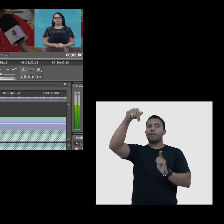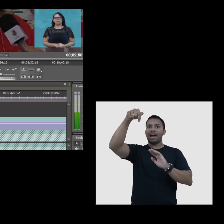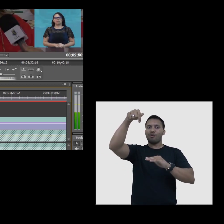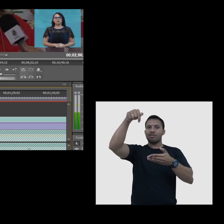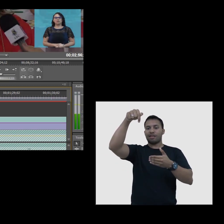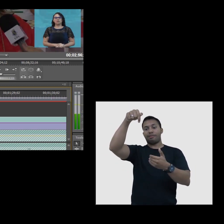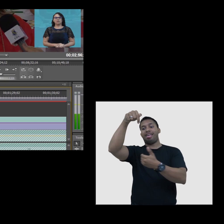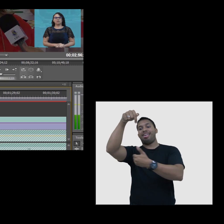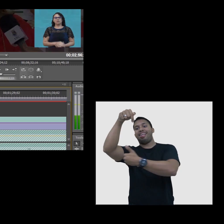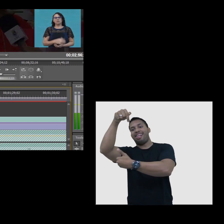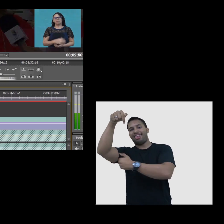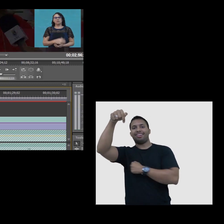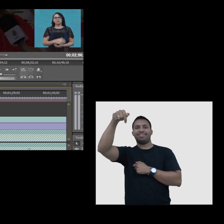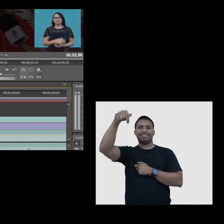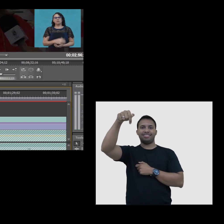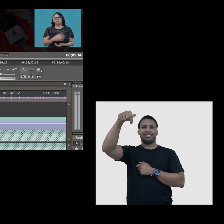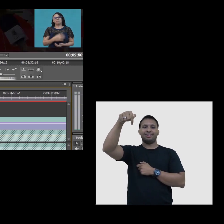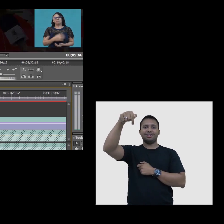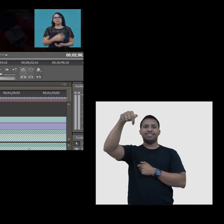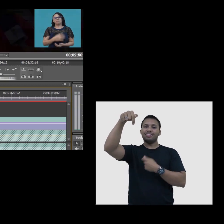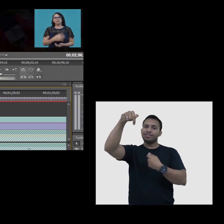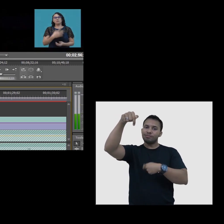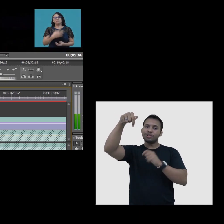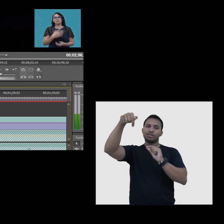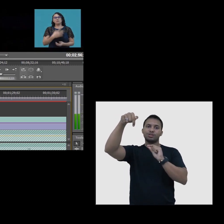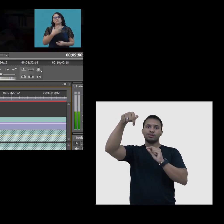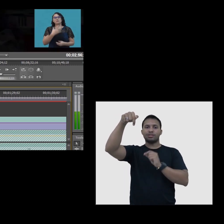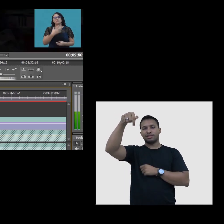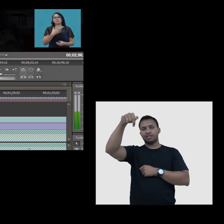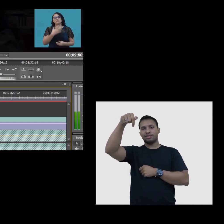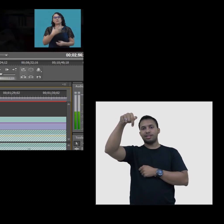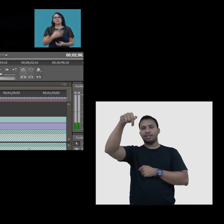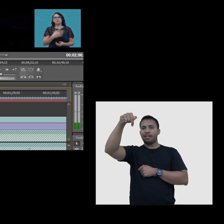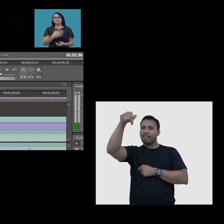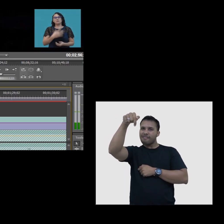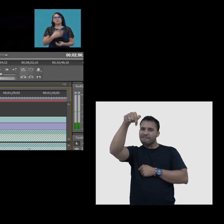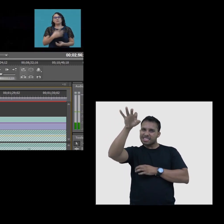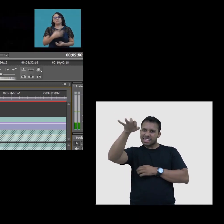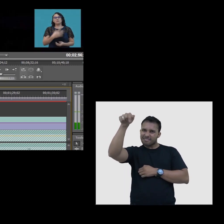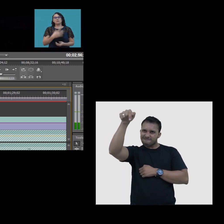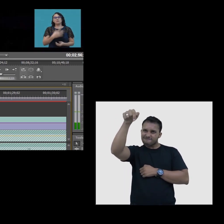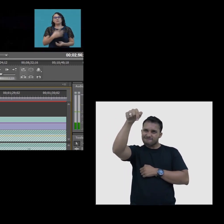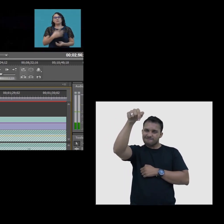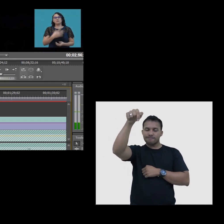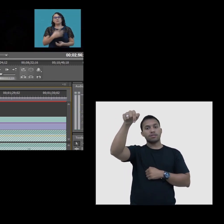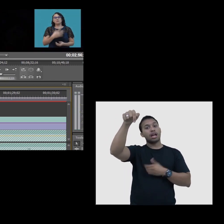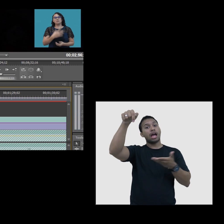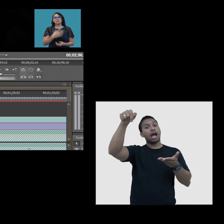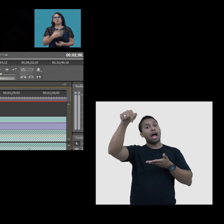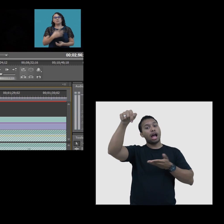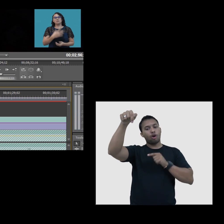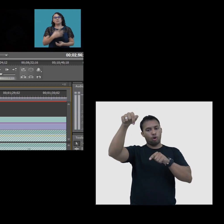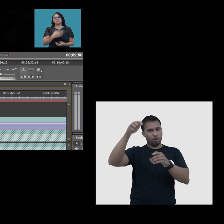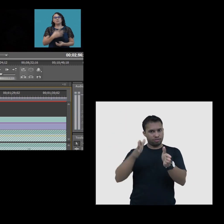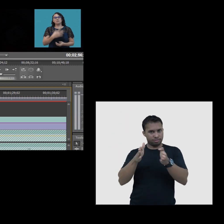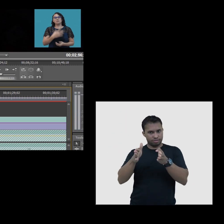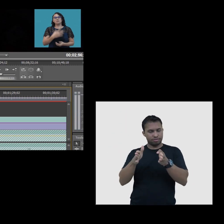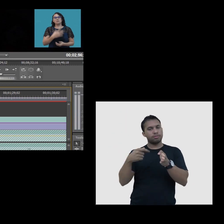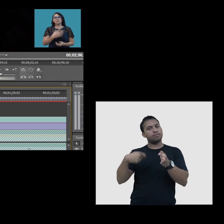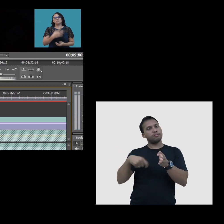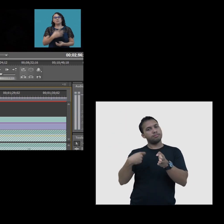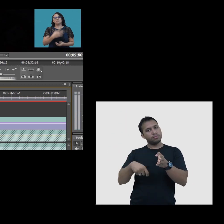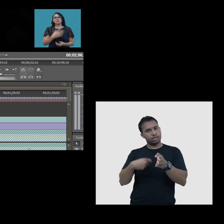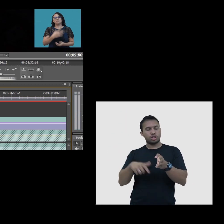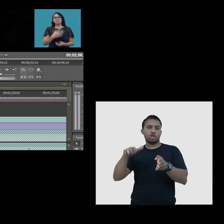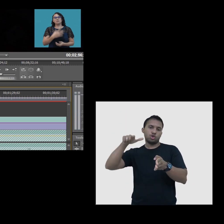Esse é um pouquinho para trás, ó. Não? Vou posicionar aqui com a seta do teclado para parar no ponto exato.